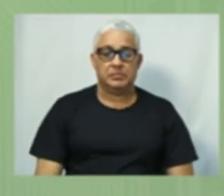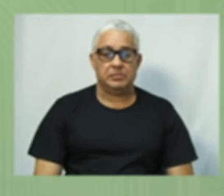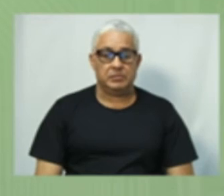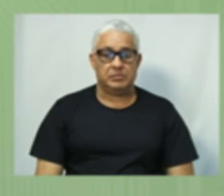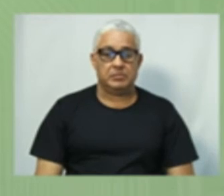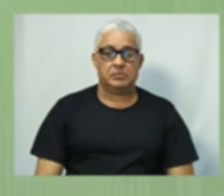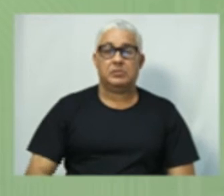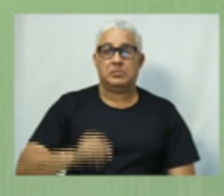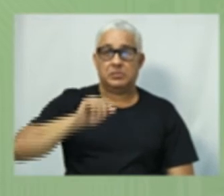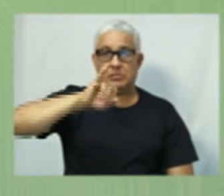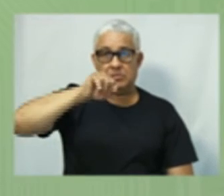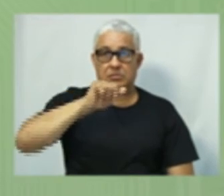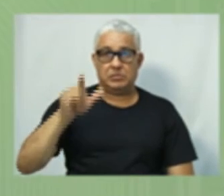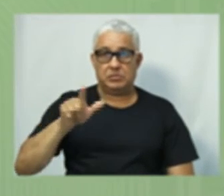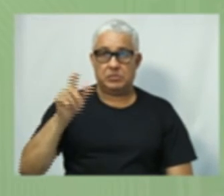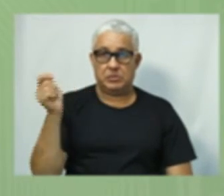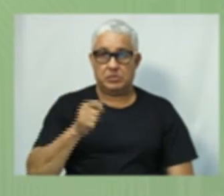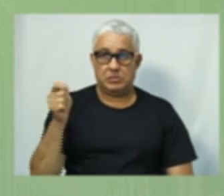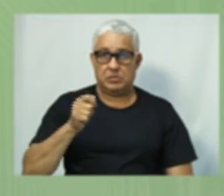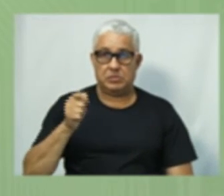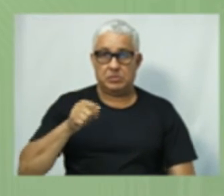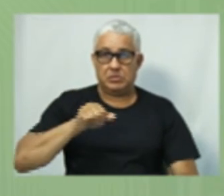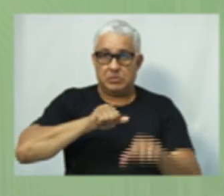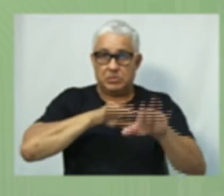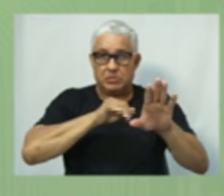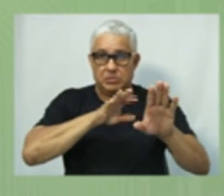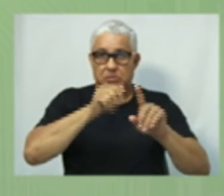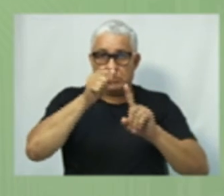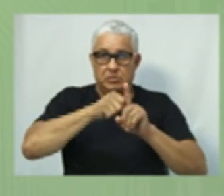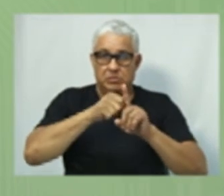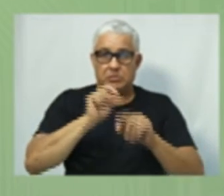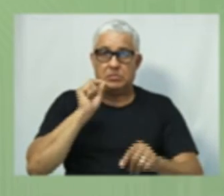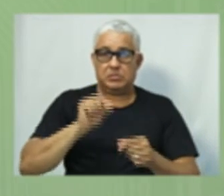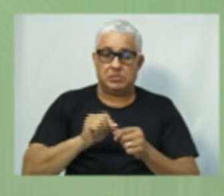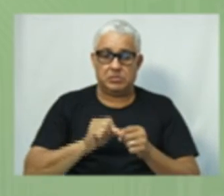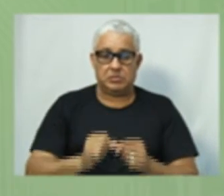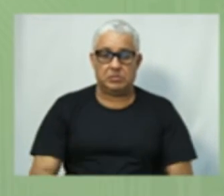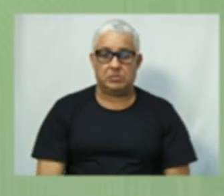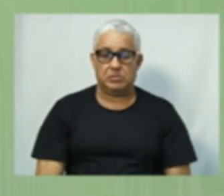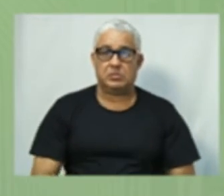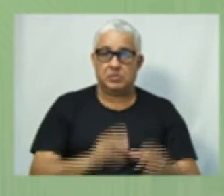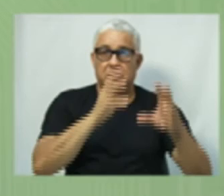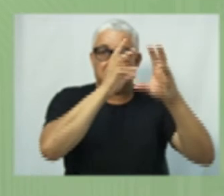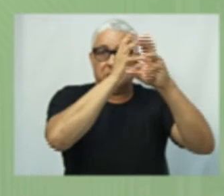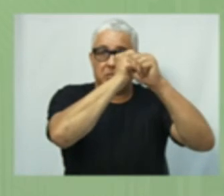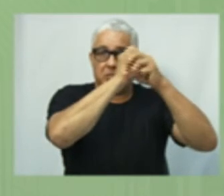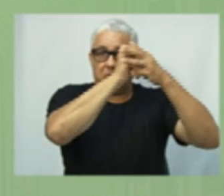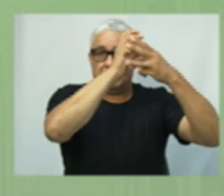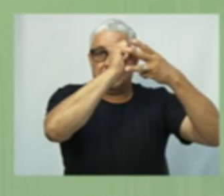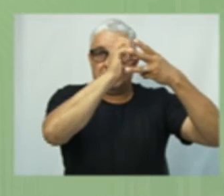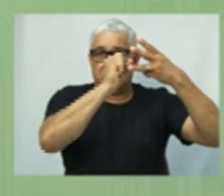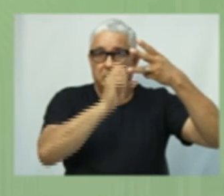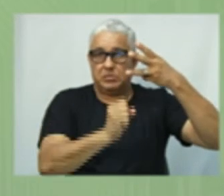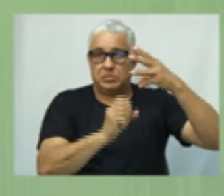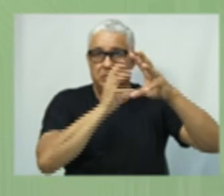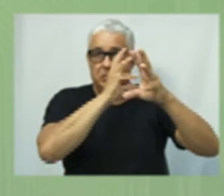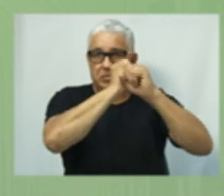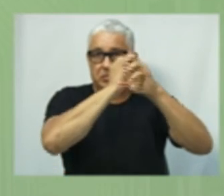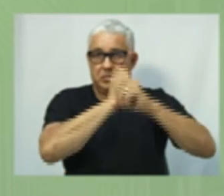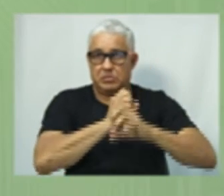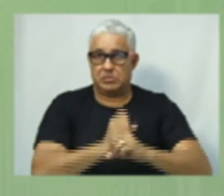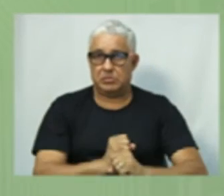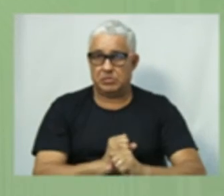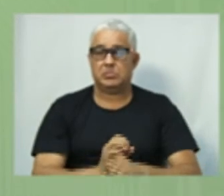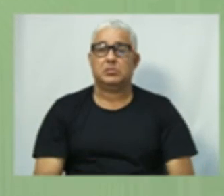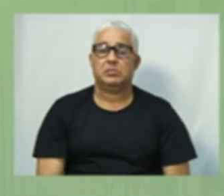Julho, agosto, setembro. Faço o quê? Faço a soma dos meses, que